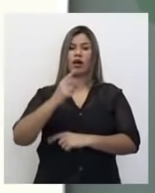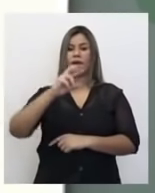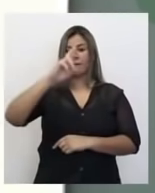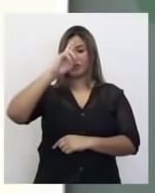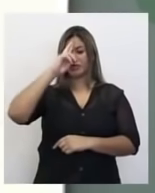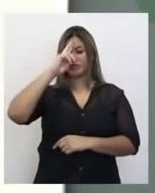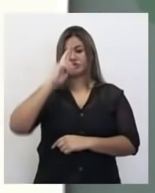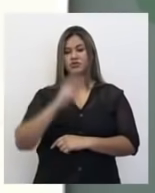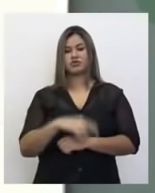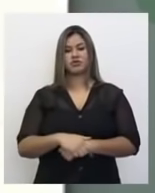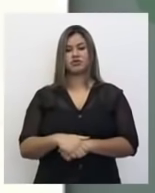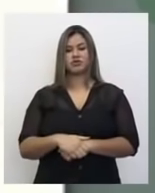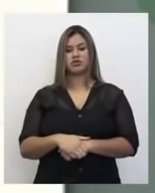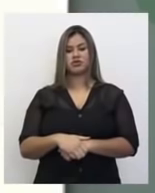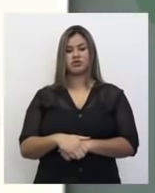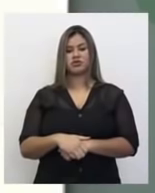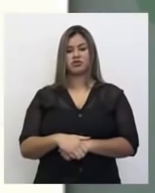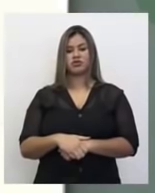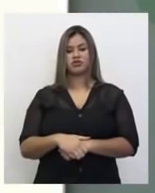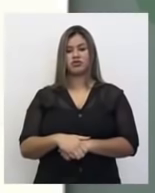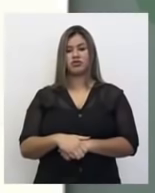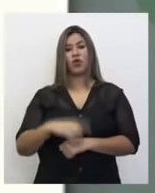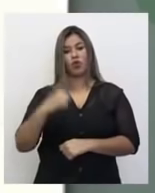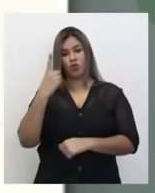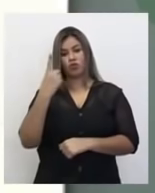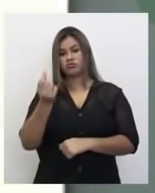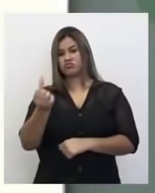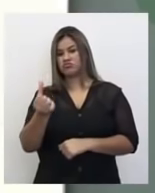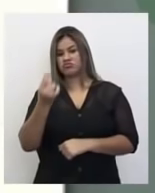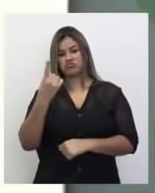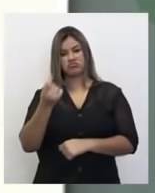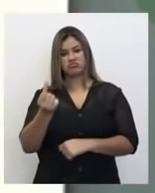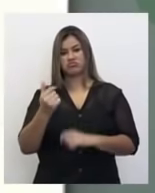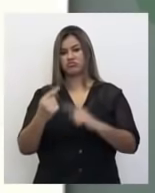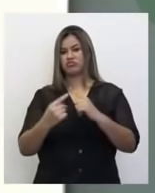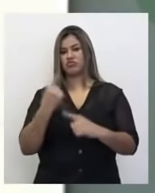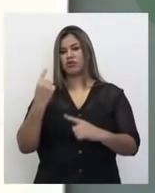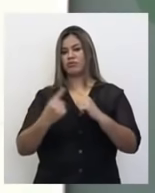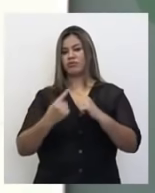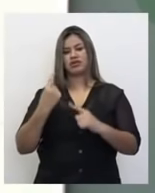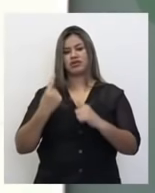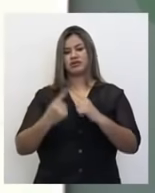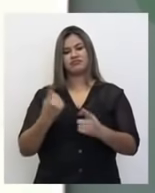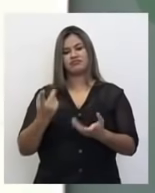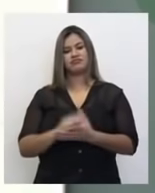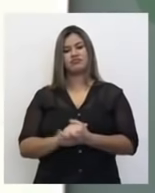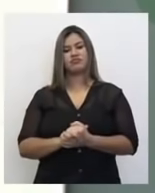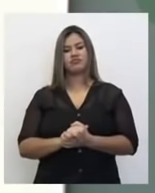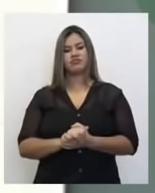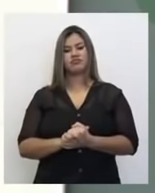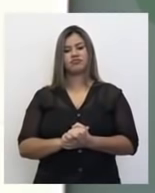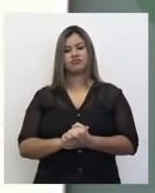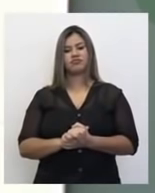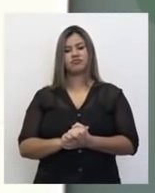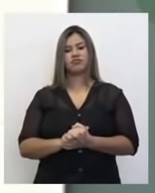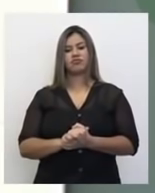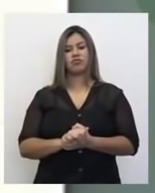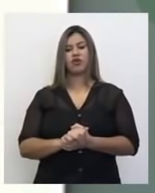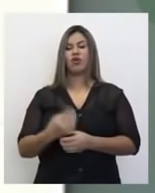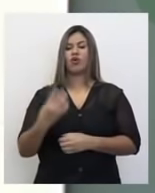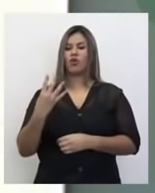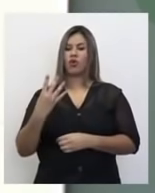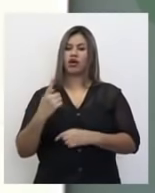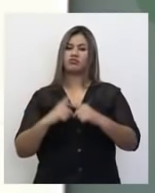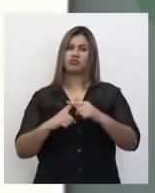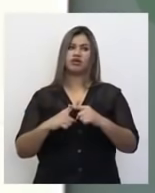Eu vou botar um no 16. Não, porque 16 já passou do que eu quero. 4 + 2 dá 6